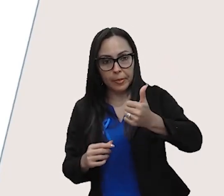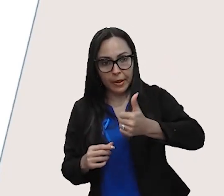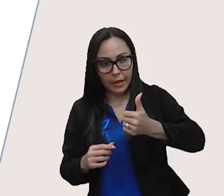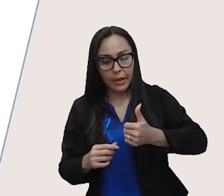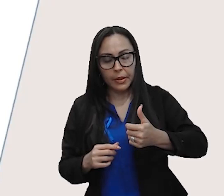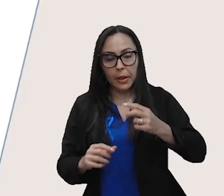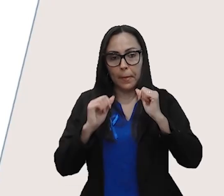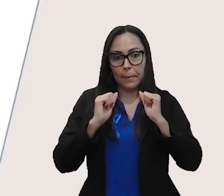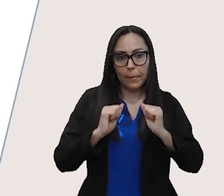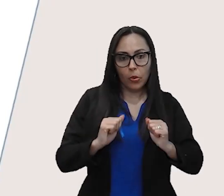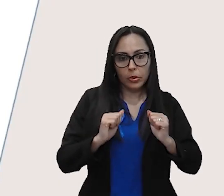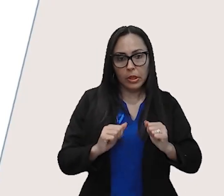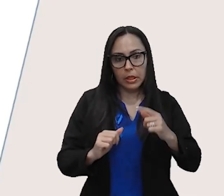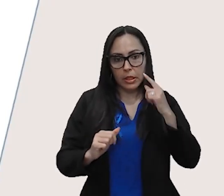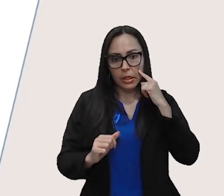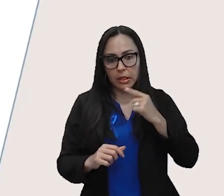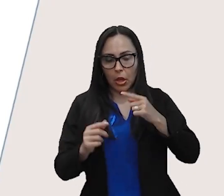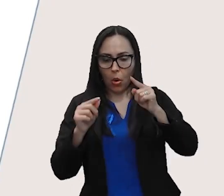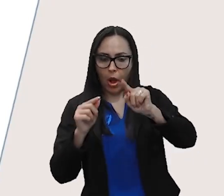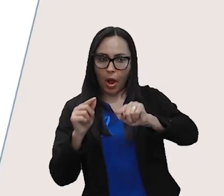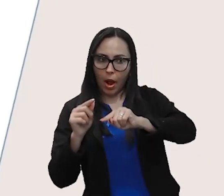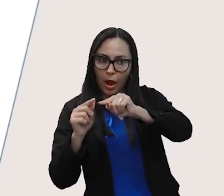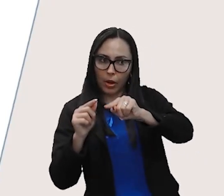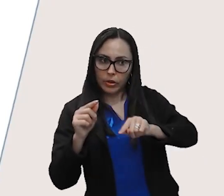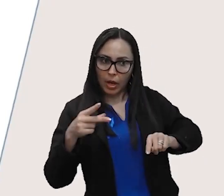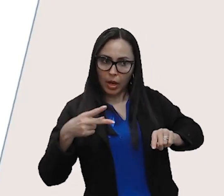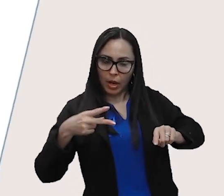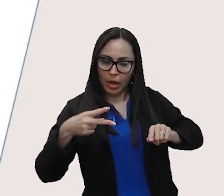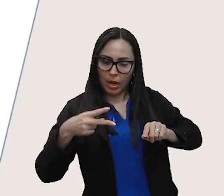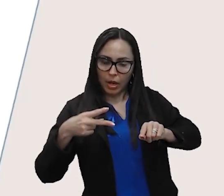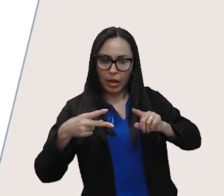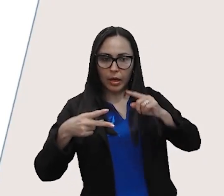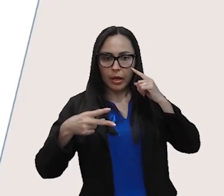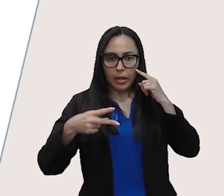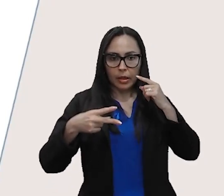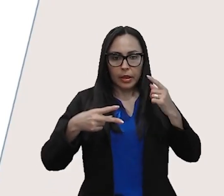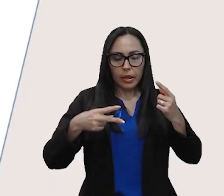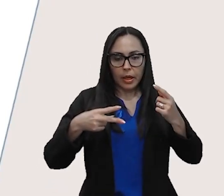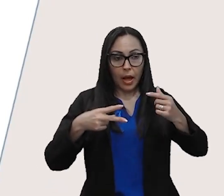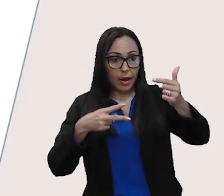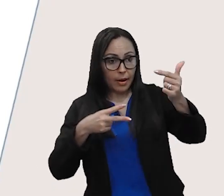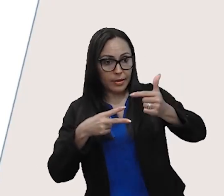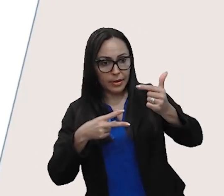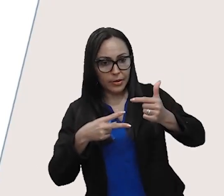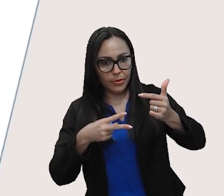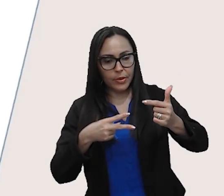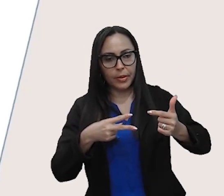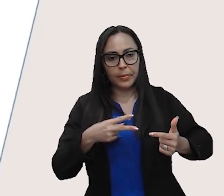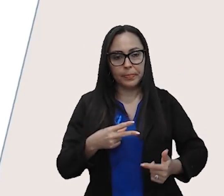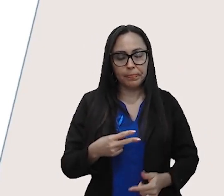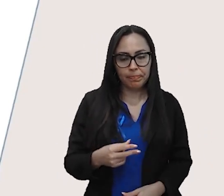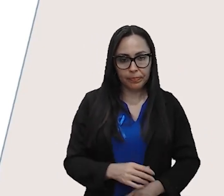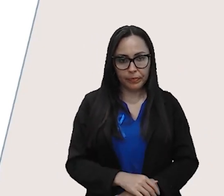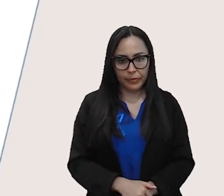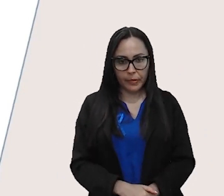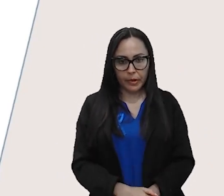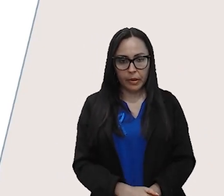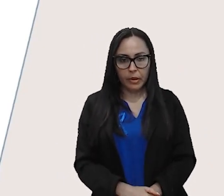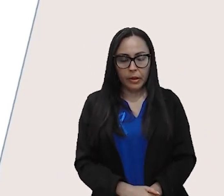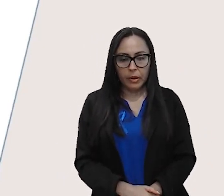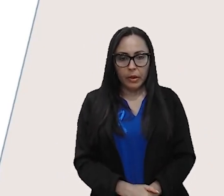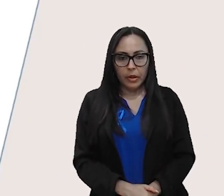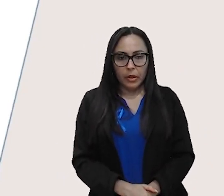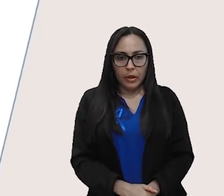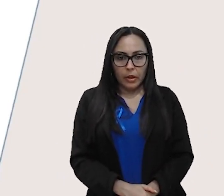que eu posso chamar aqui de região alfa. A segunda, eu vou apagar aqui essa letrinha que representa o ponto, tá certo?